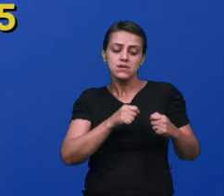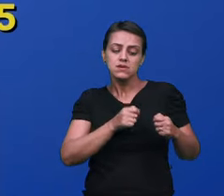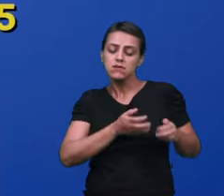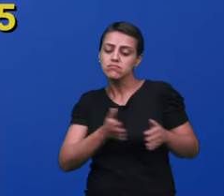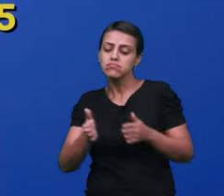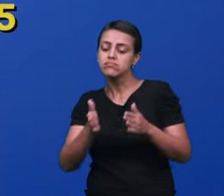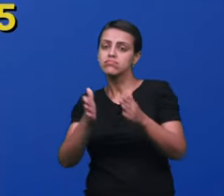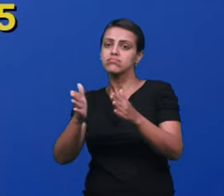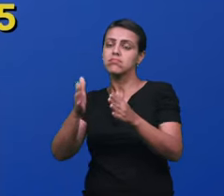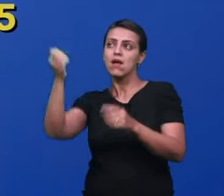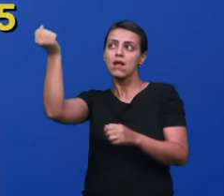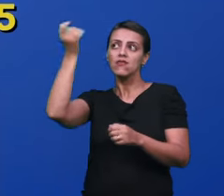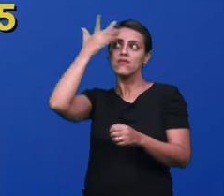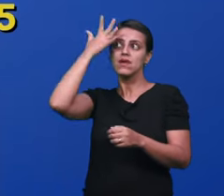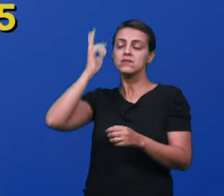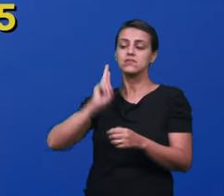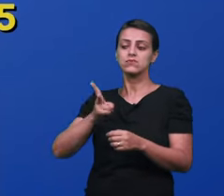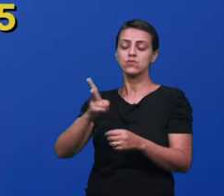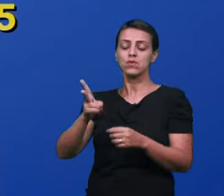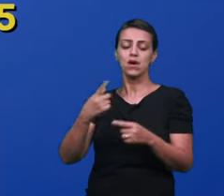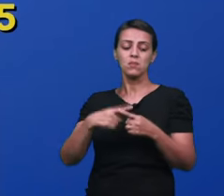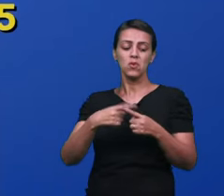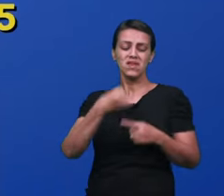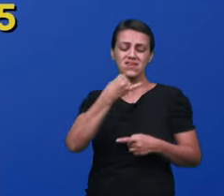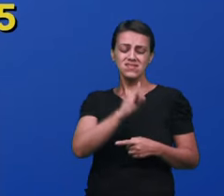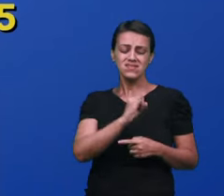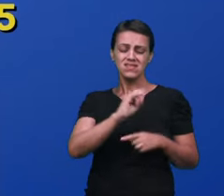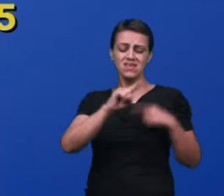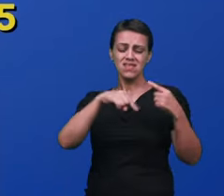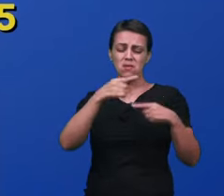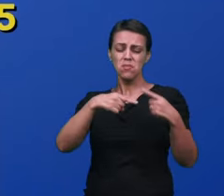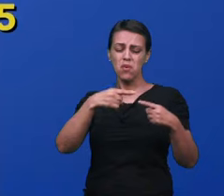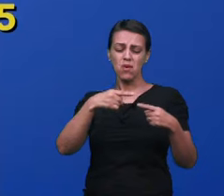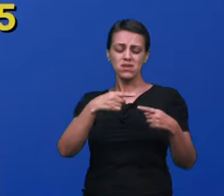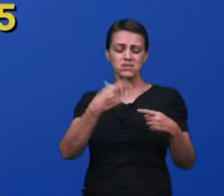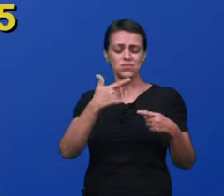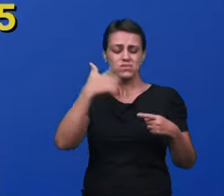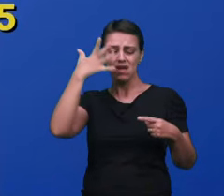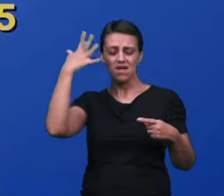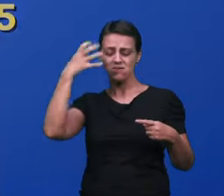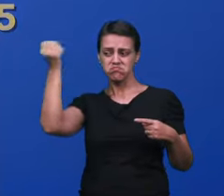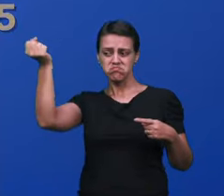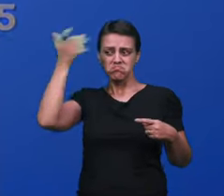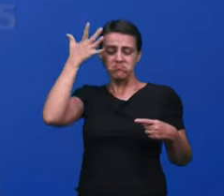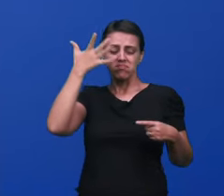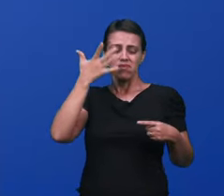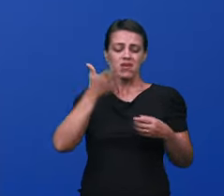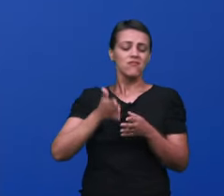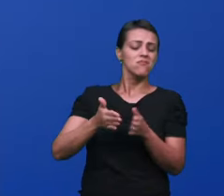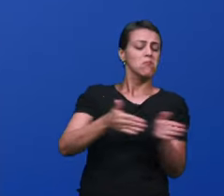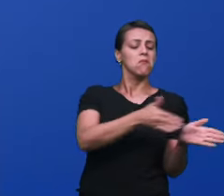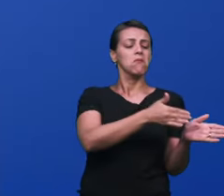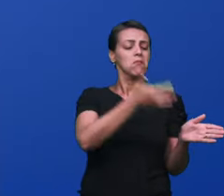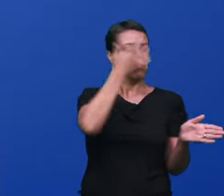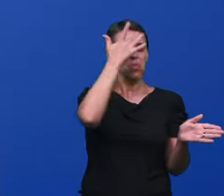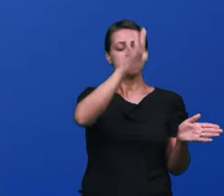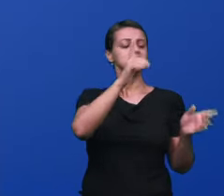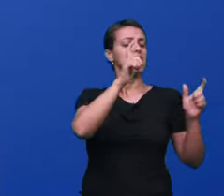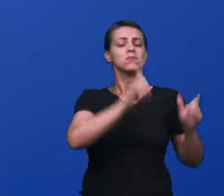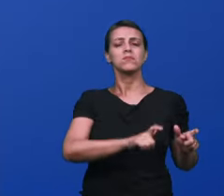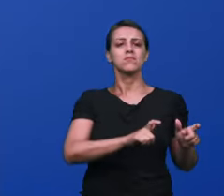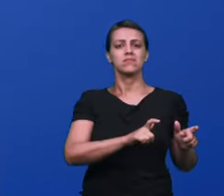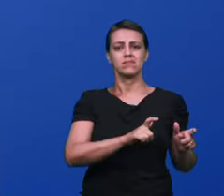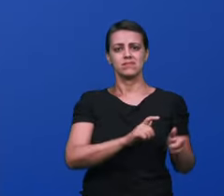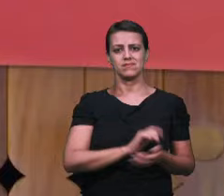apanhem, pois quem anda nas trevas não sabe para onde vai. A todos a paz do